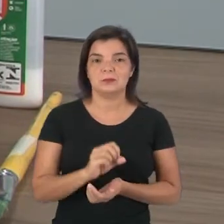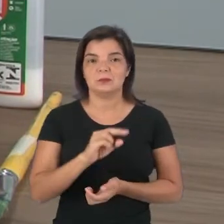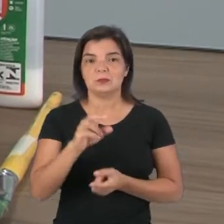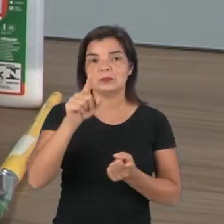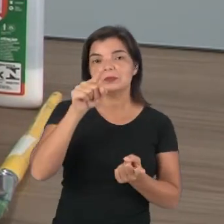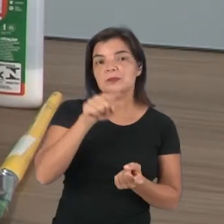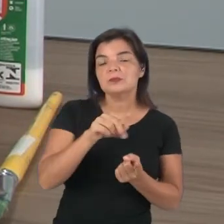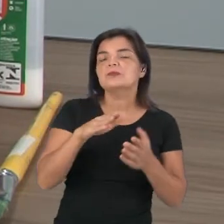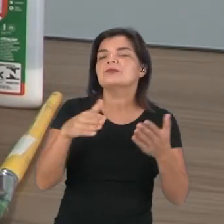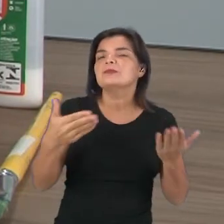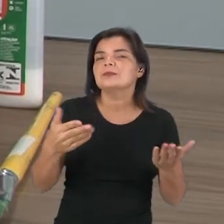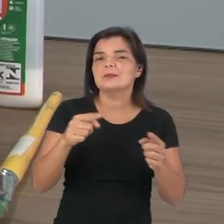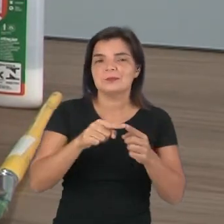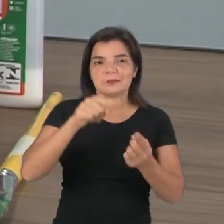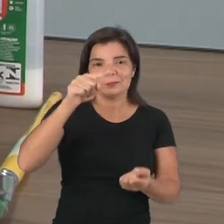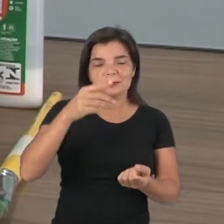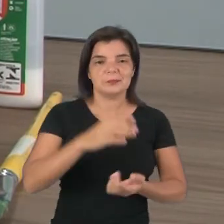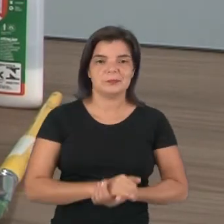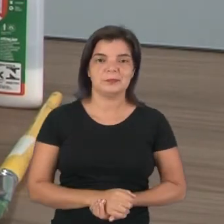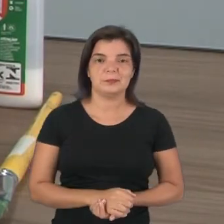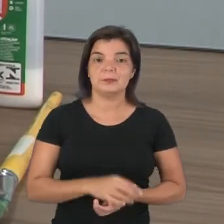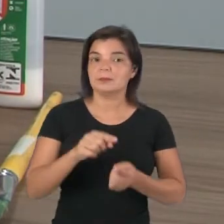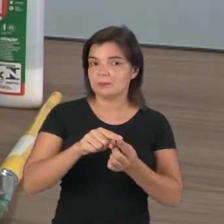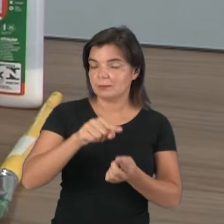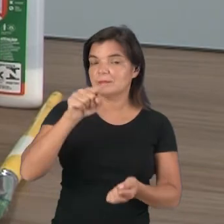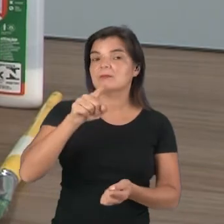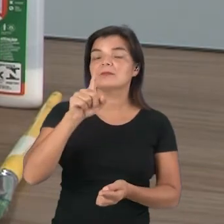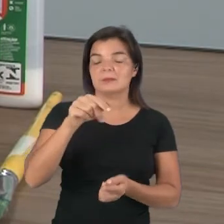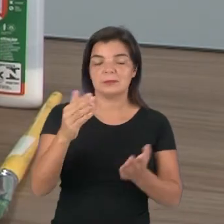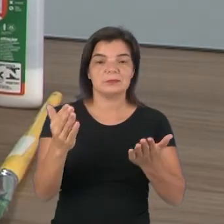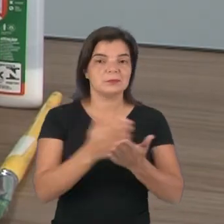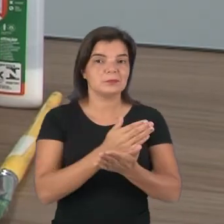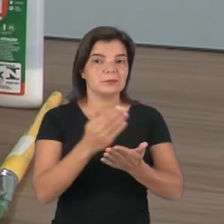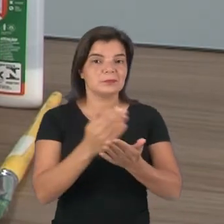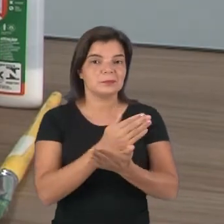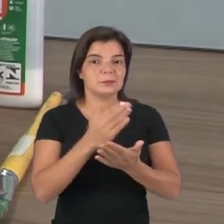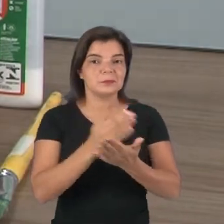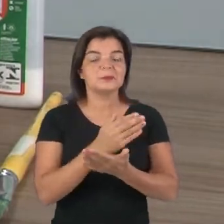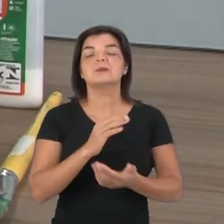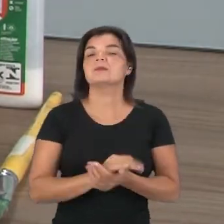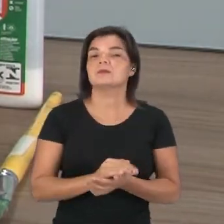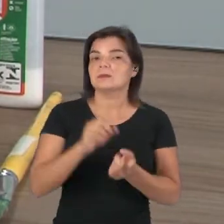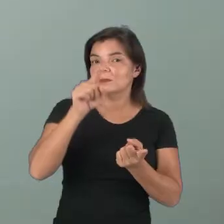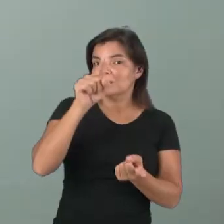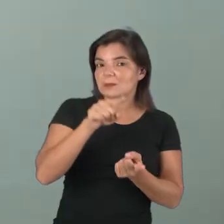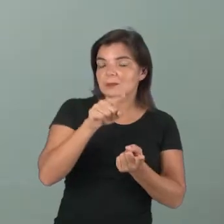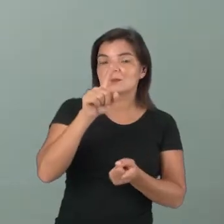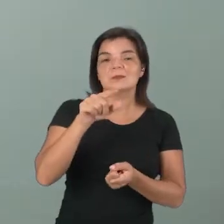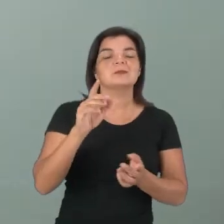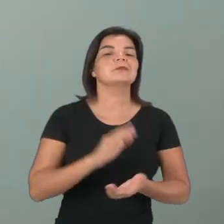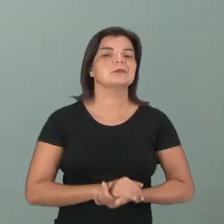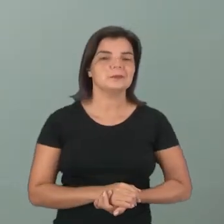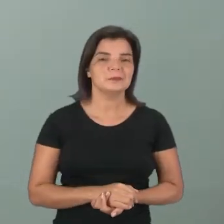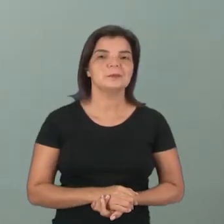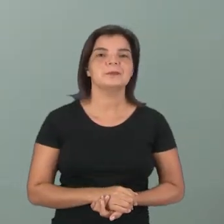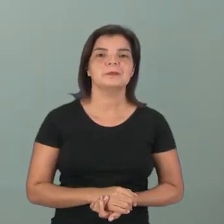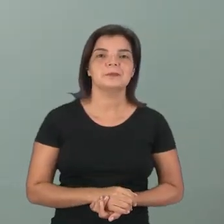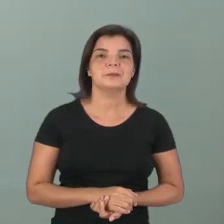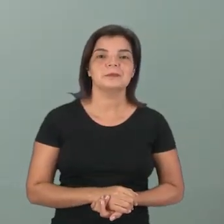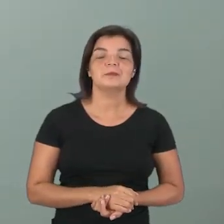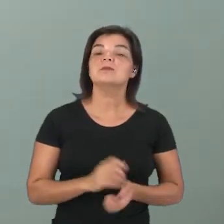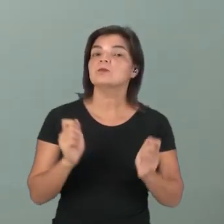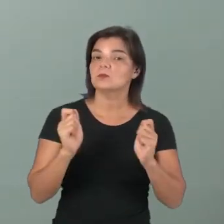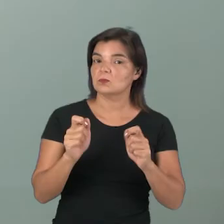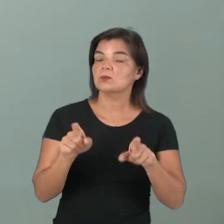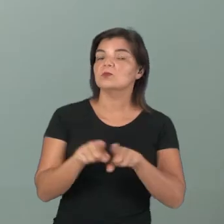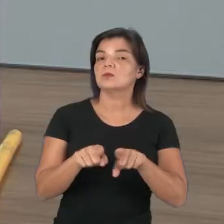ou a agenda? O que é maior? Maior é o caderno, muito bem, a agenda é menor.